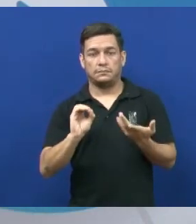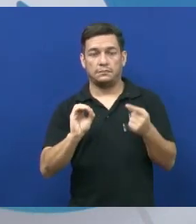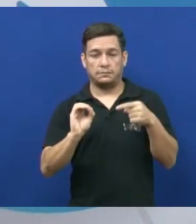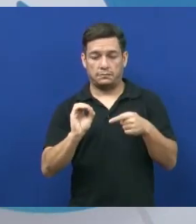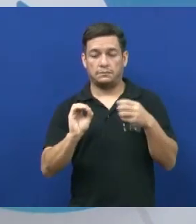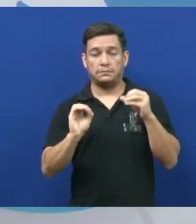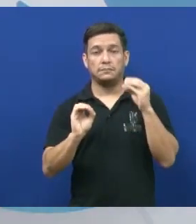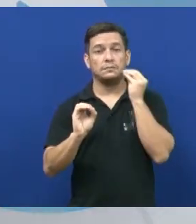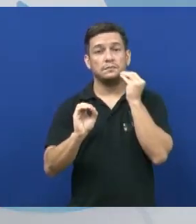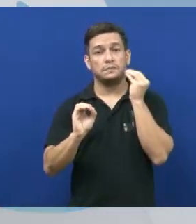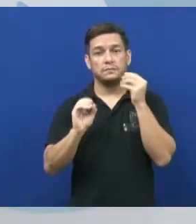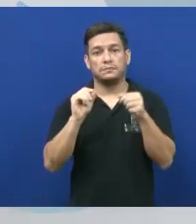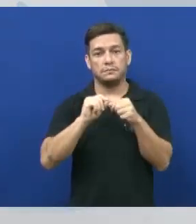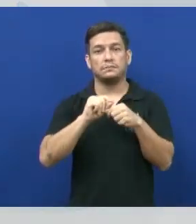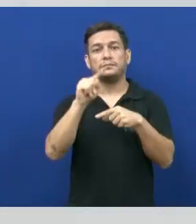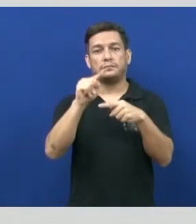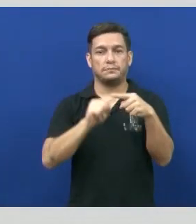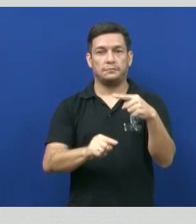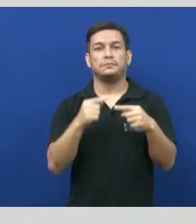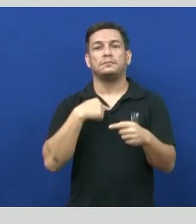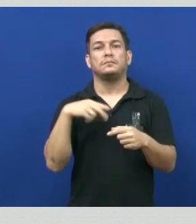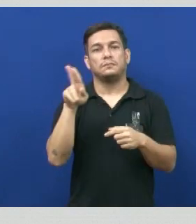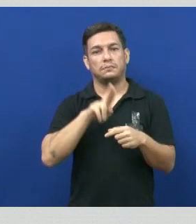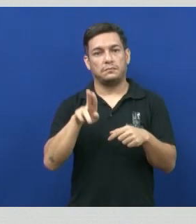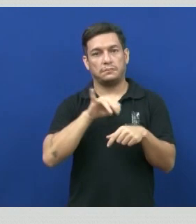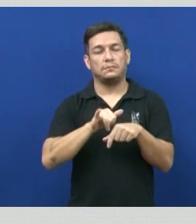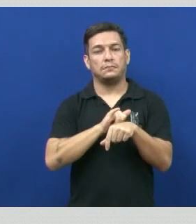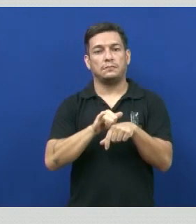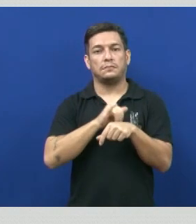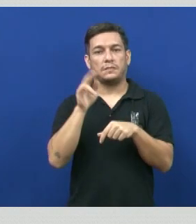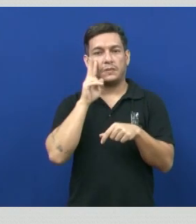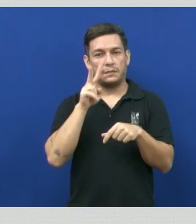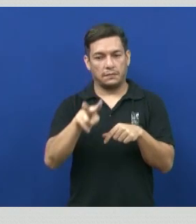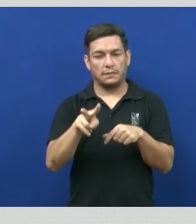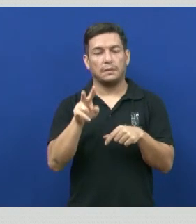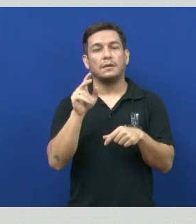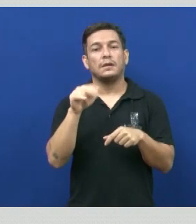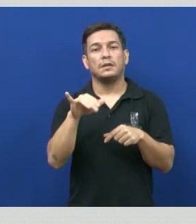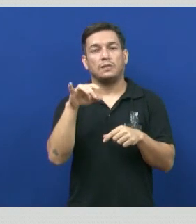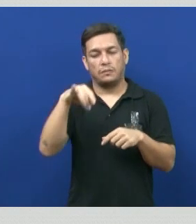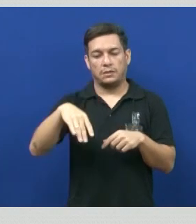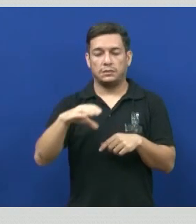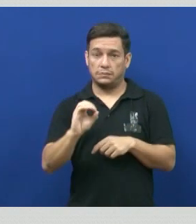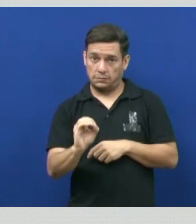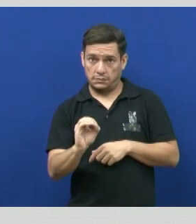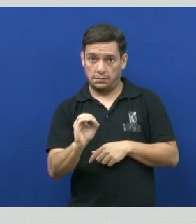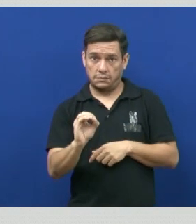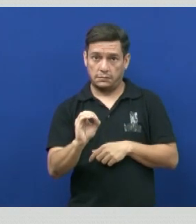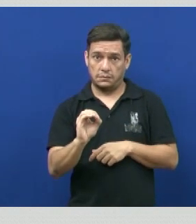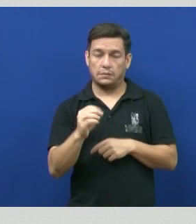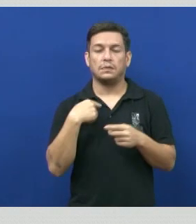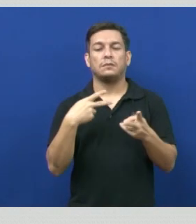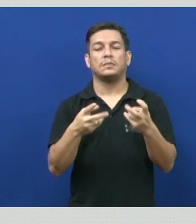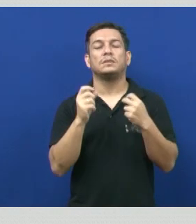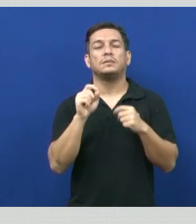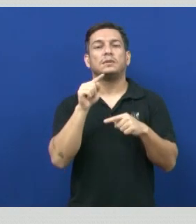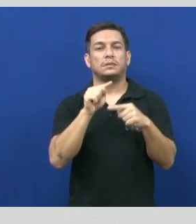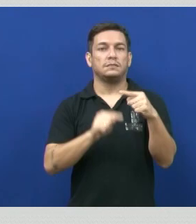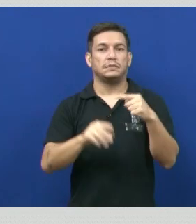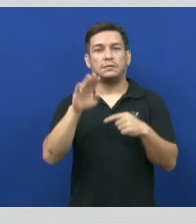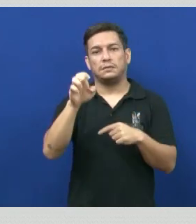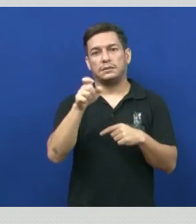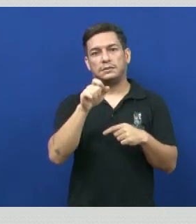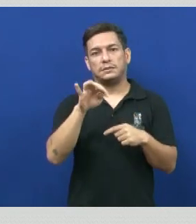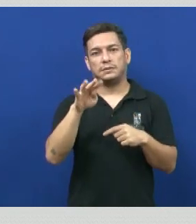eu tentei fazer a divisão, se eu utilizei o critério de divisibilidade e eu percebi que o resto é zero, eu percebi que a divisão foi